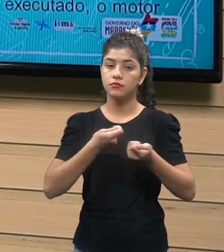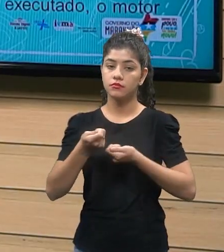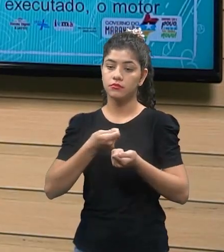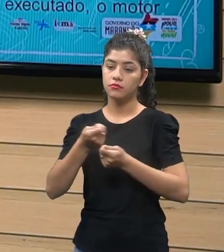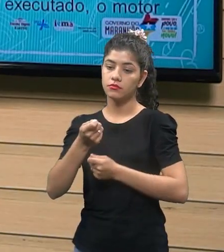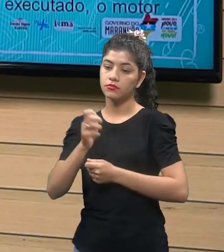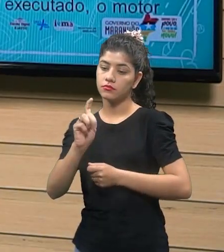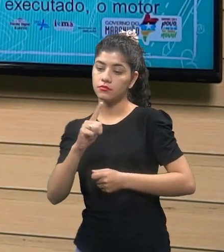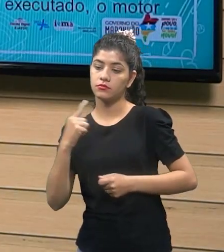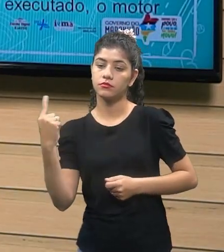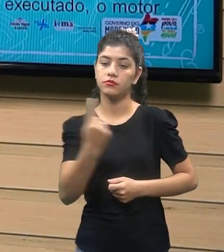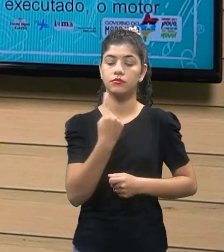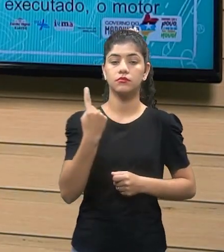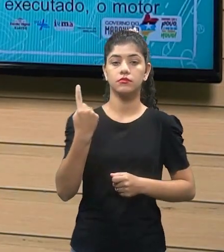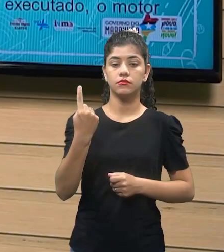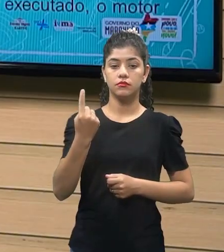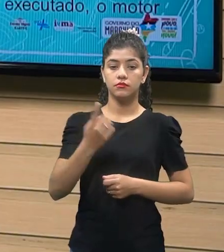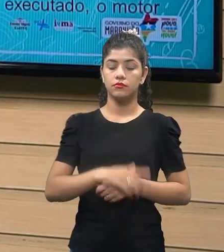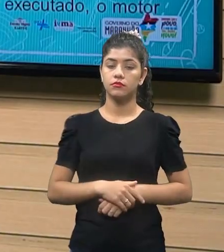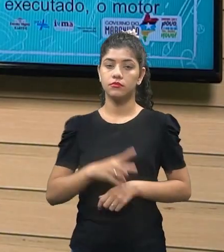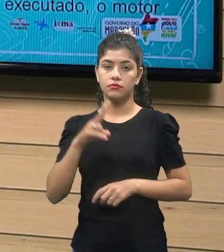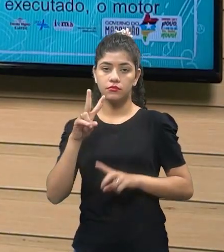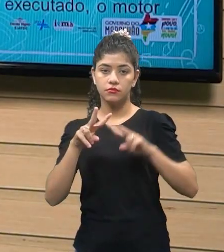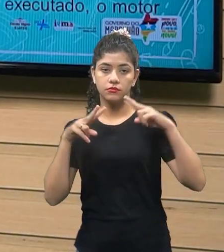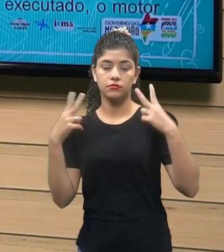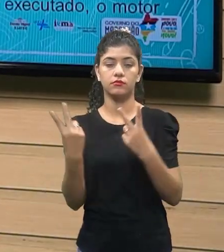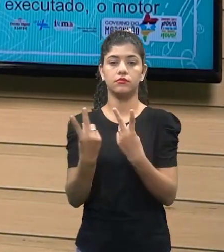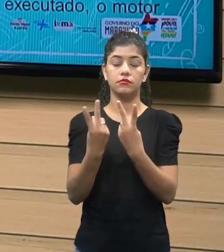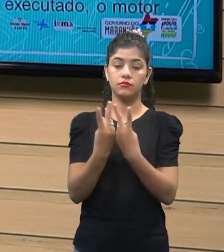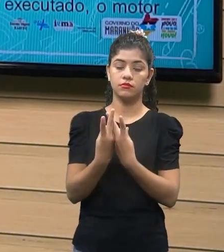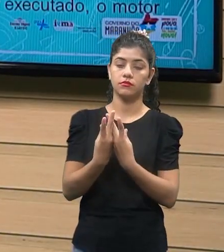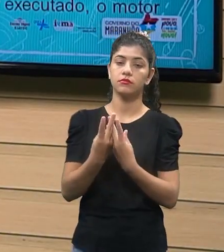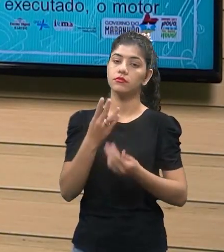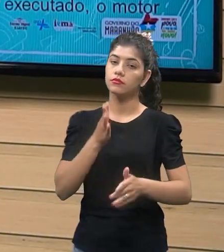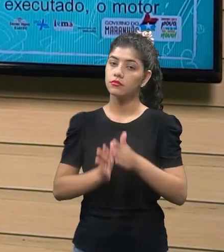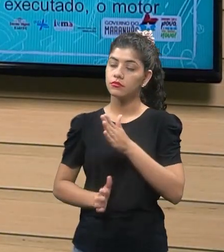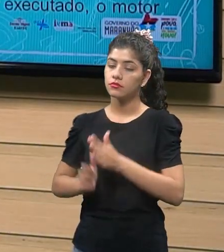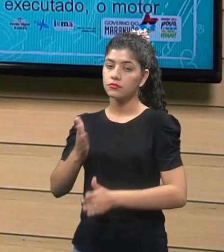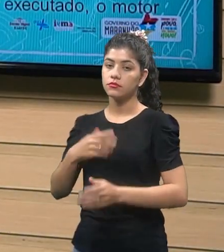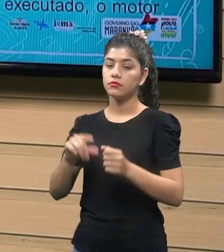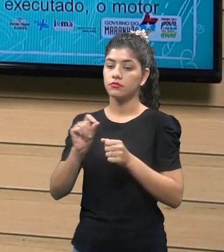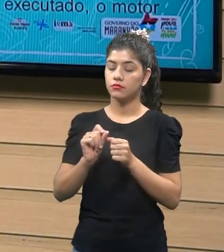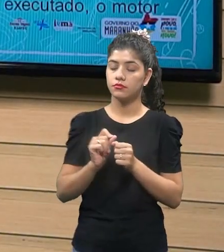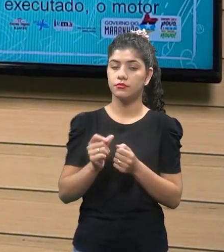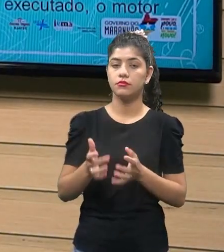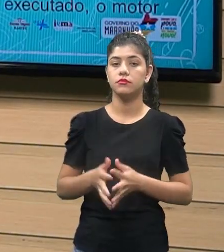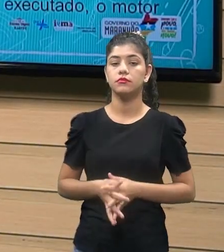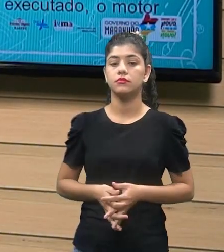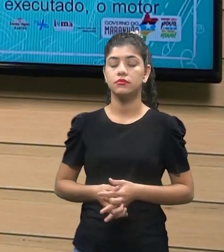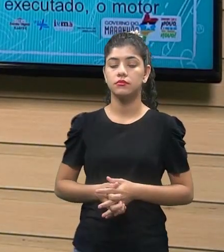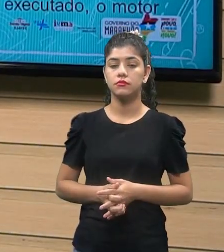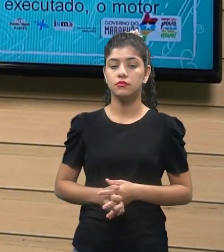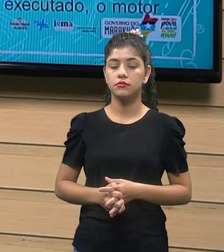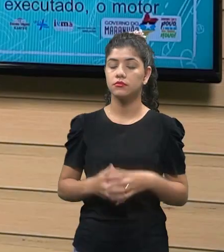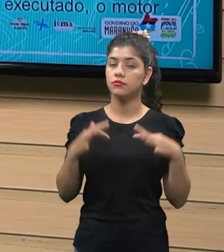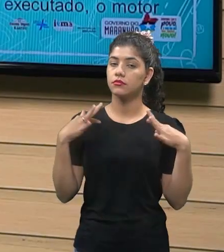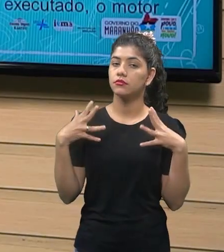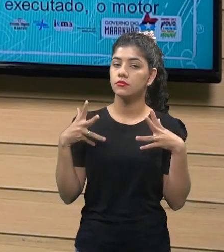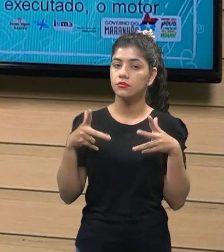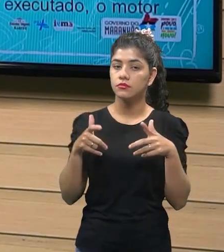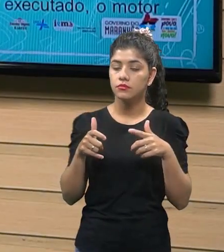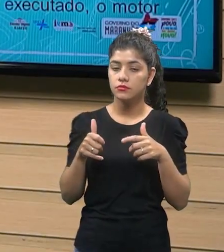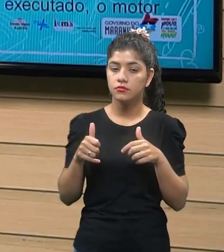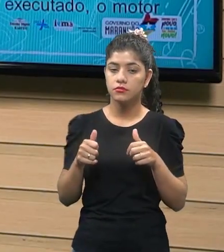giro, rotação ou a velocidade com que a máquina executa determinada tarefa. Tudo isso